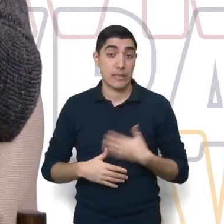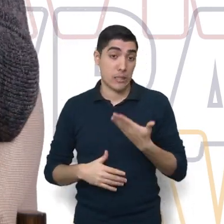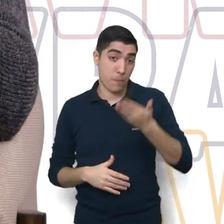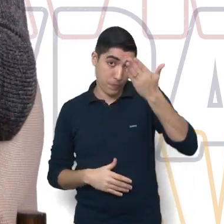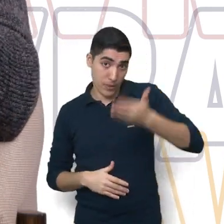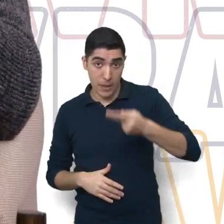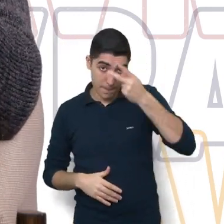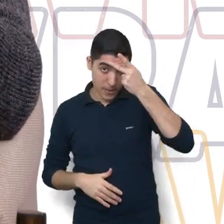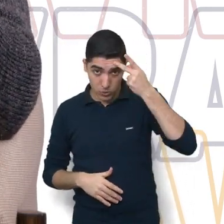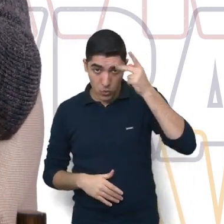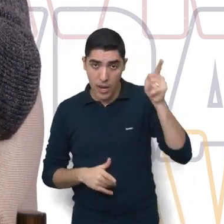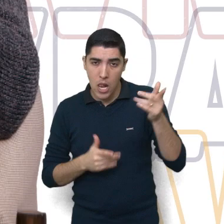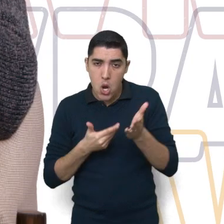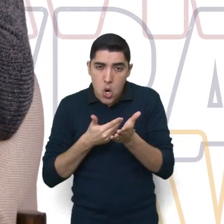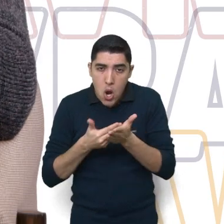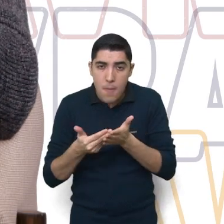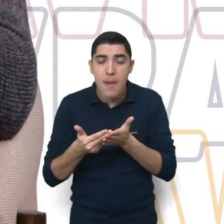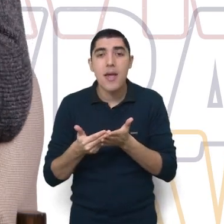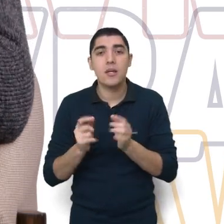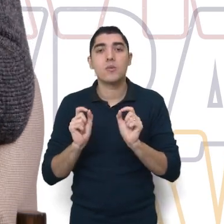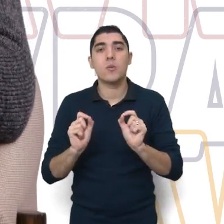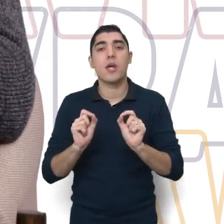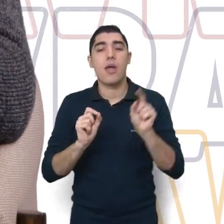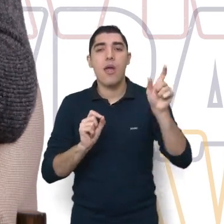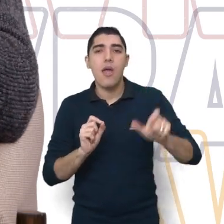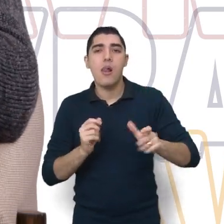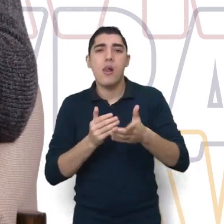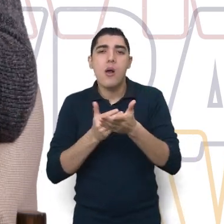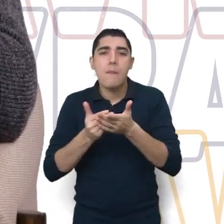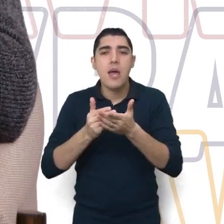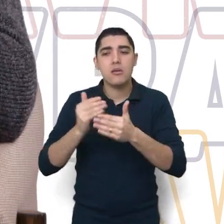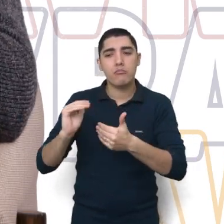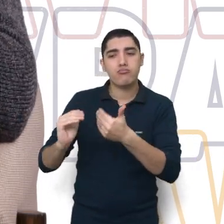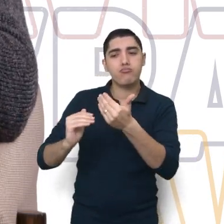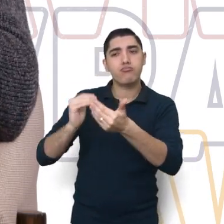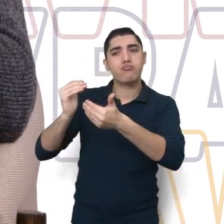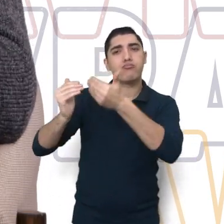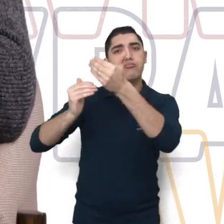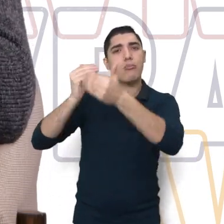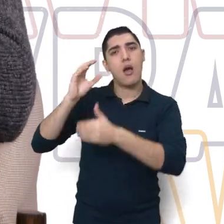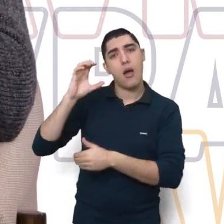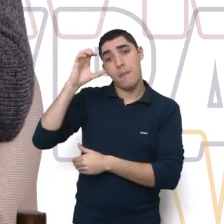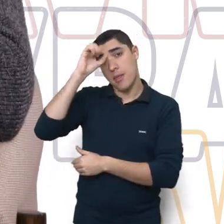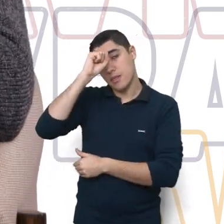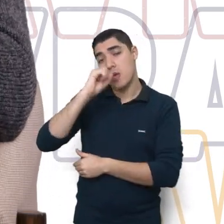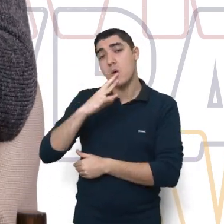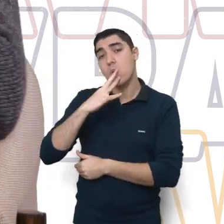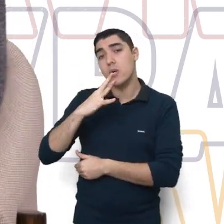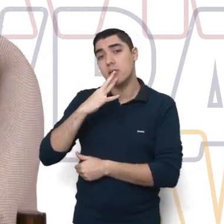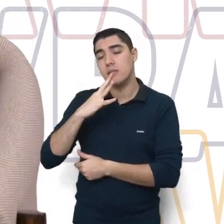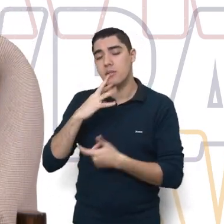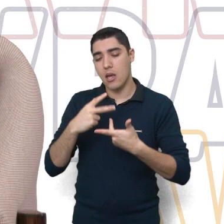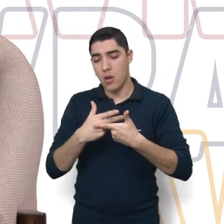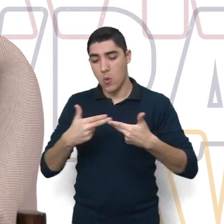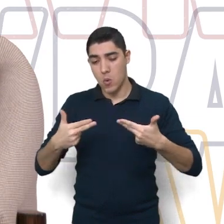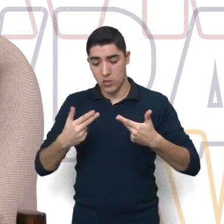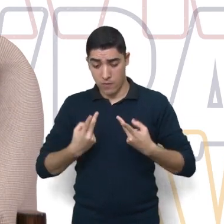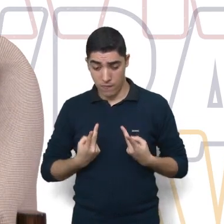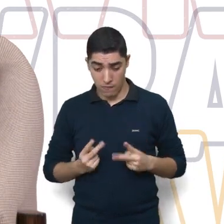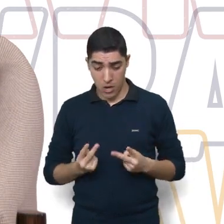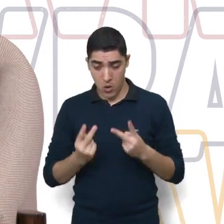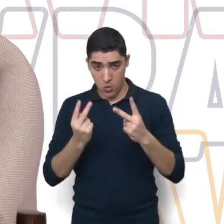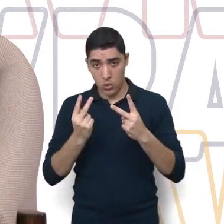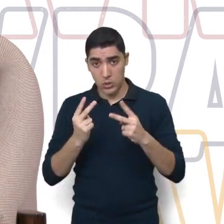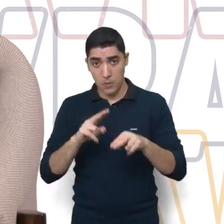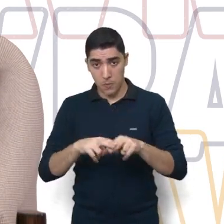formado né esse sujeito e coragem ele é formado com princípios e valores onde as questões